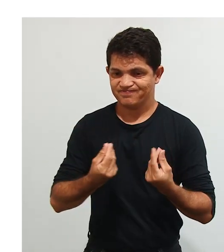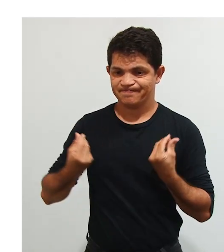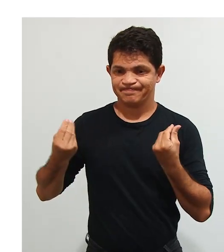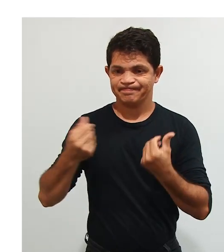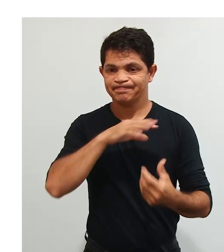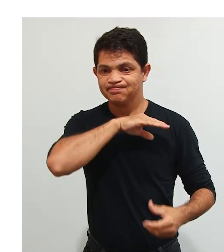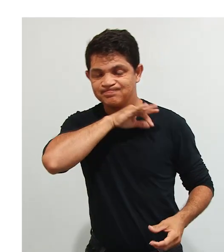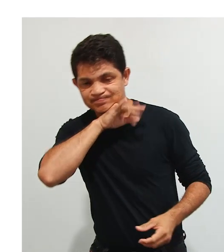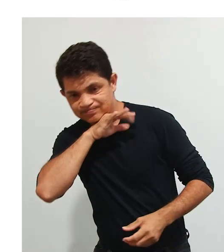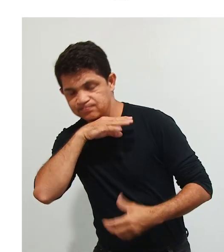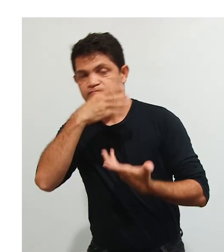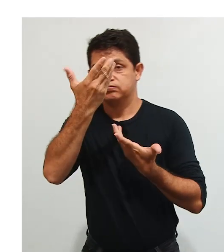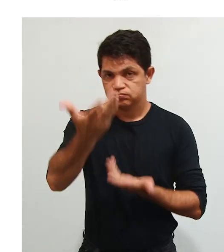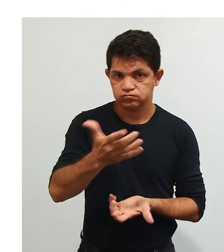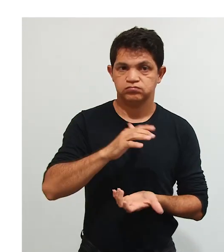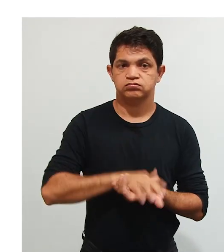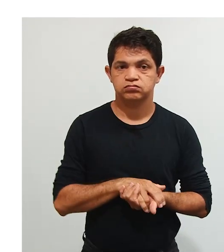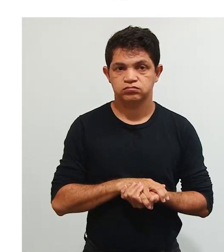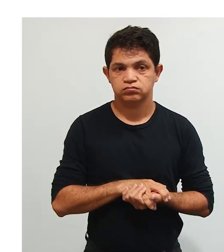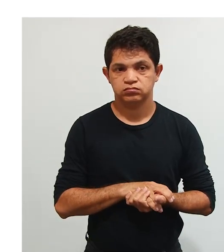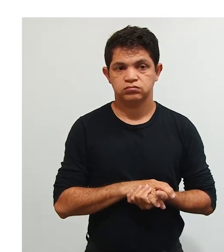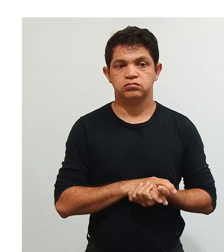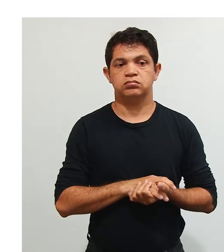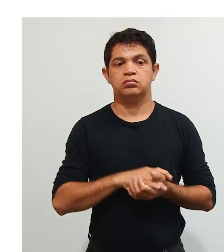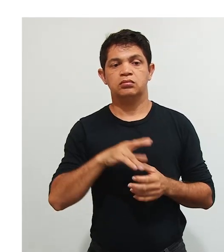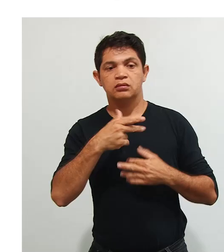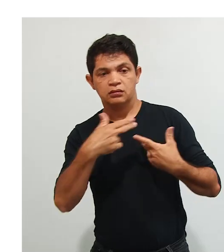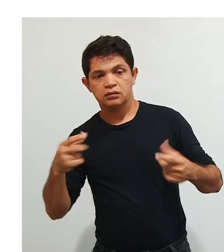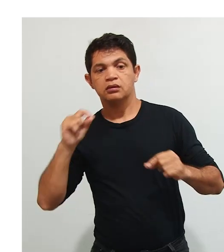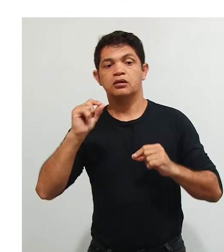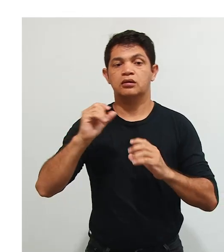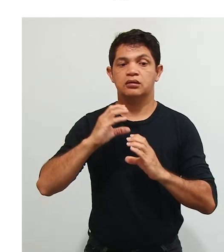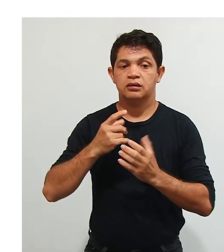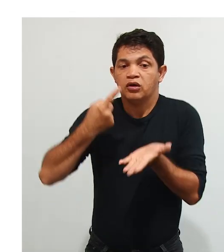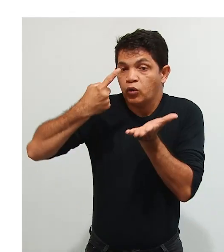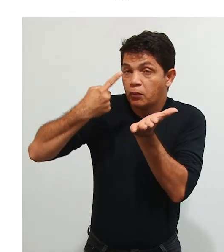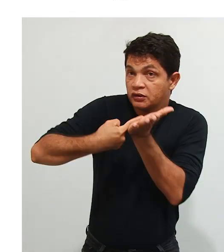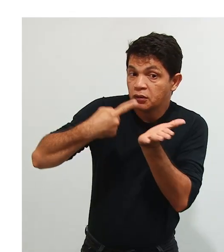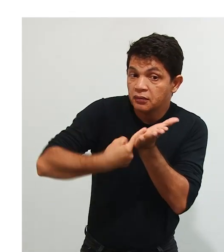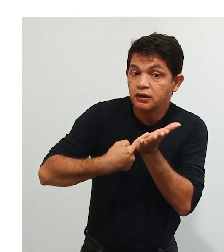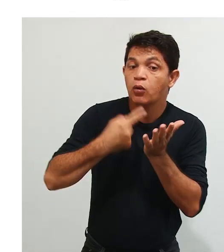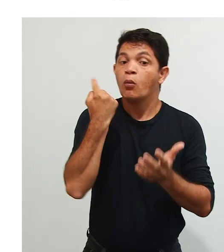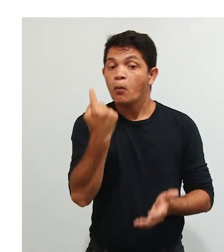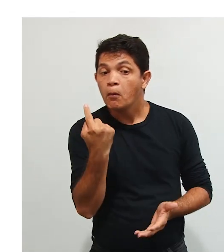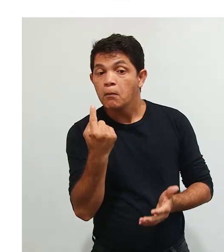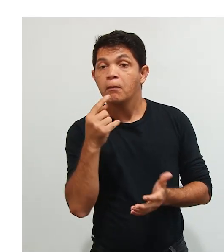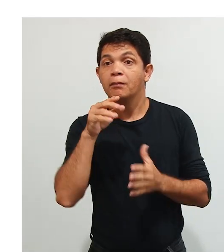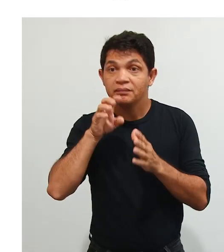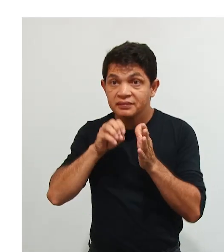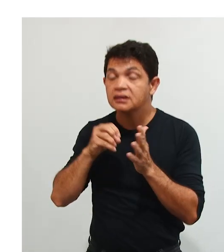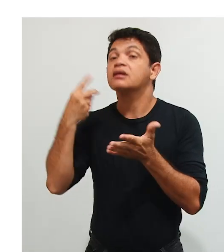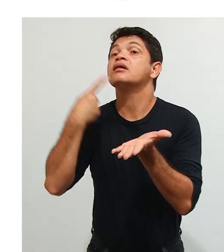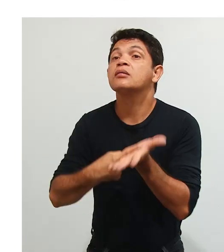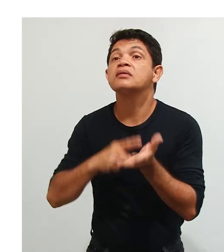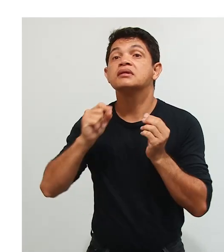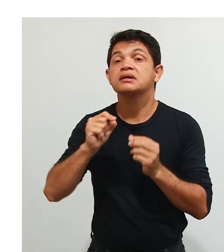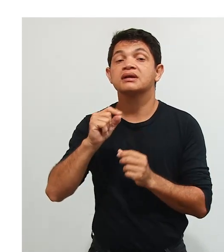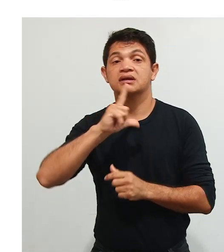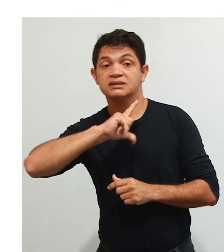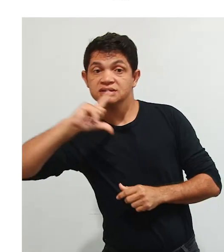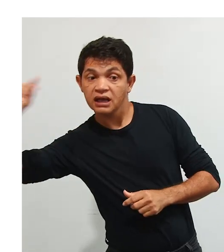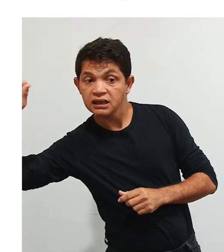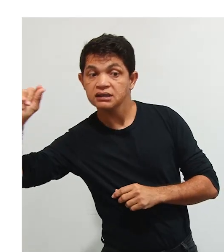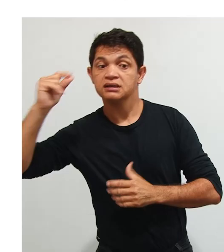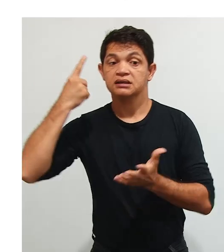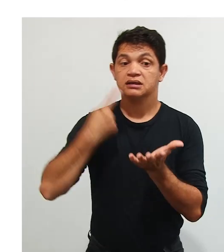ela combinou. O mais assertivo seria, combinamos que seria uma saída rápida e já estamos aqui